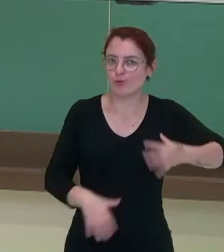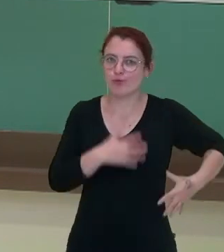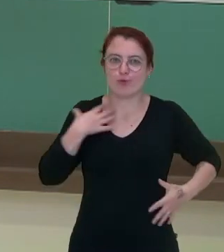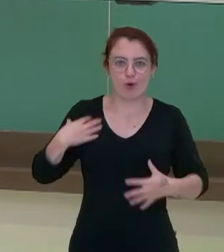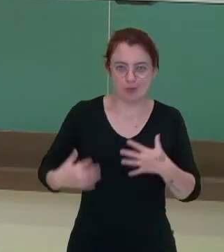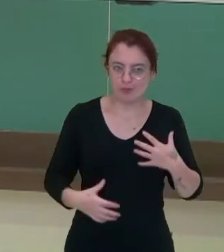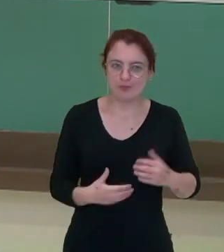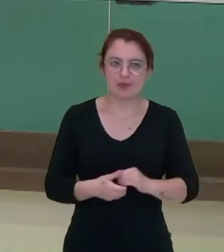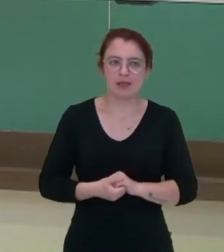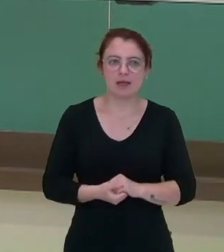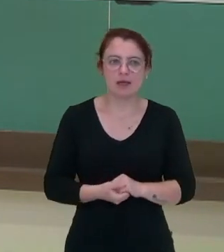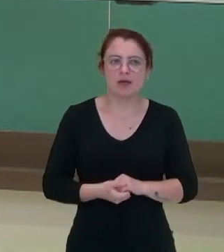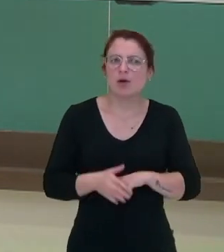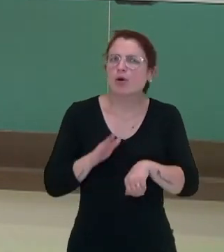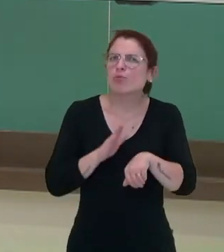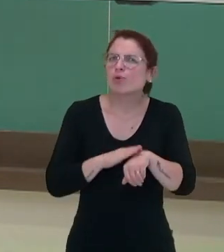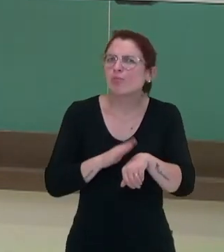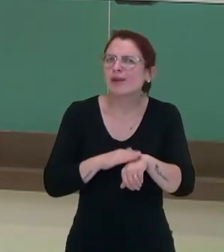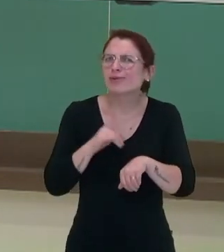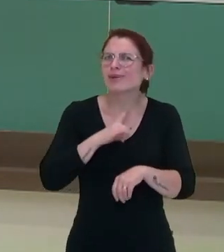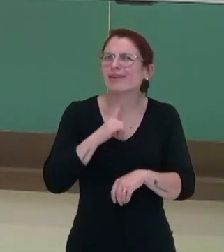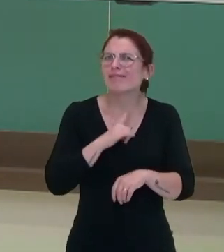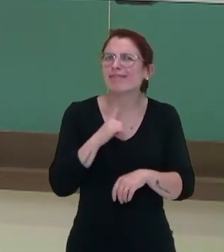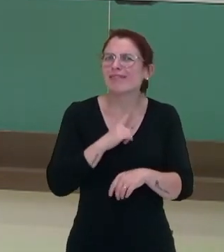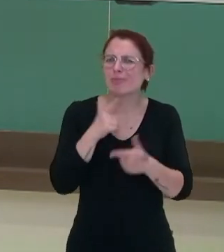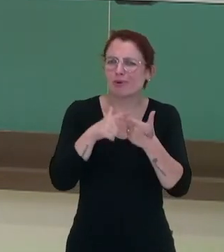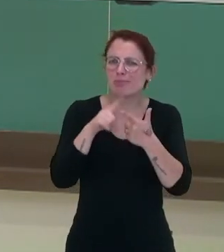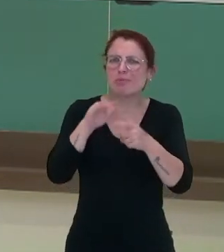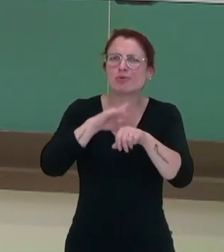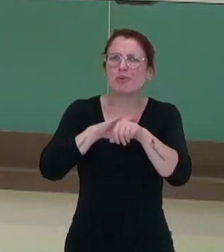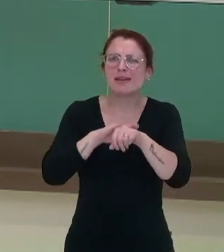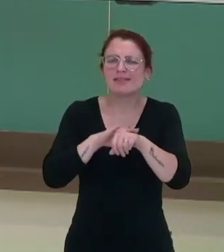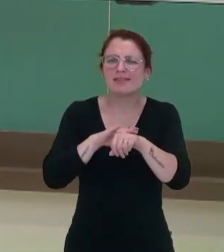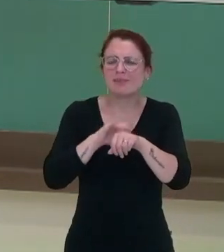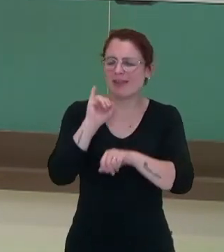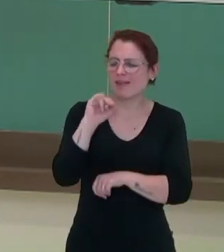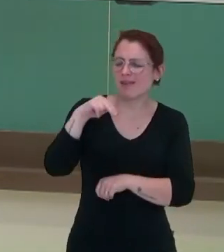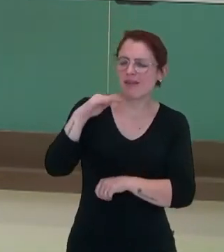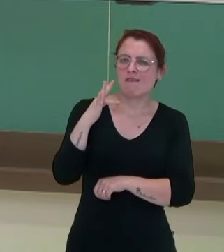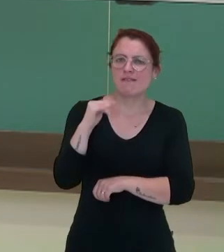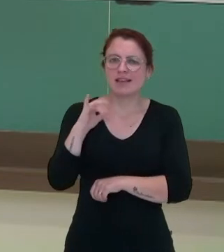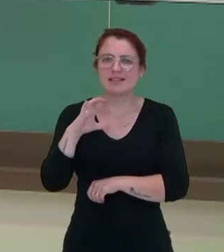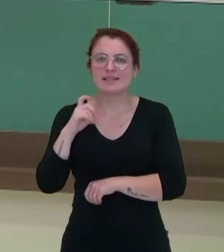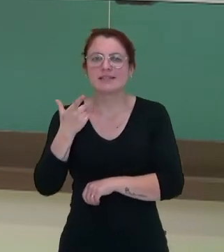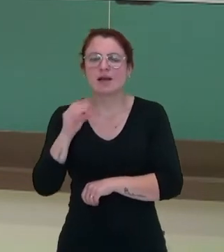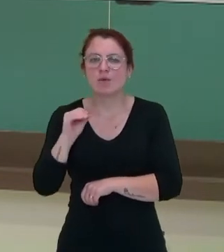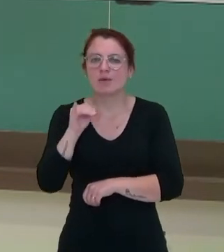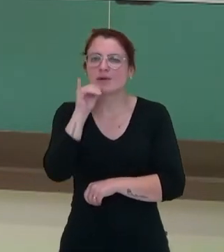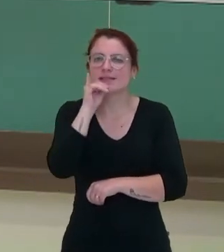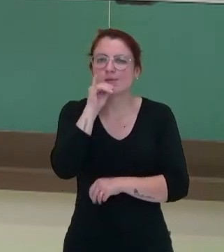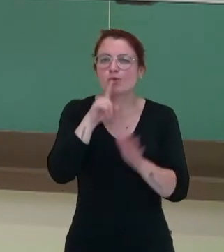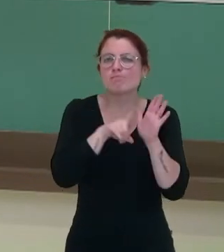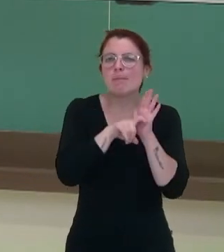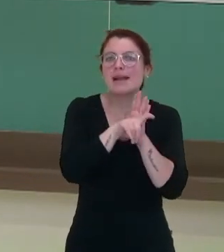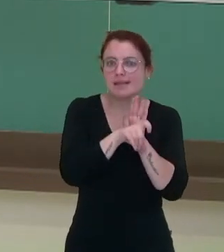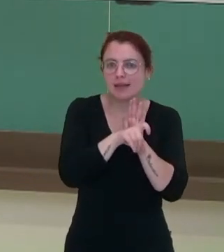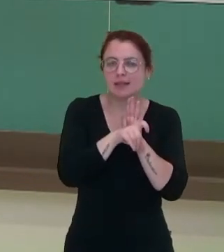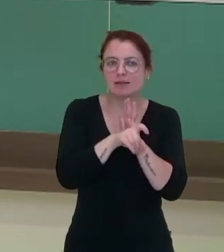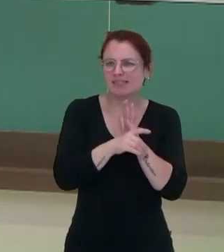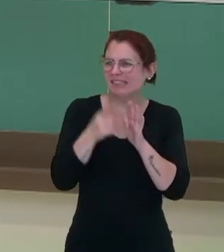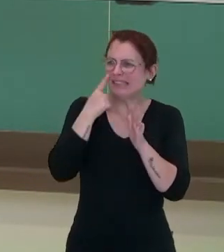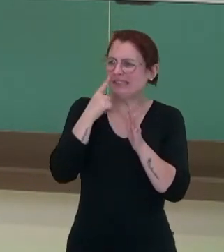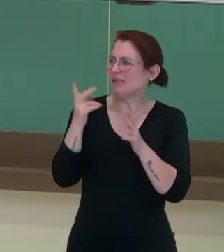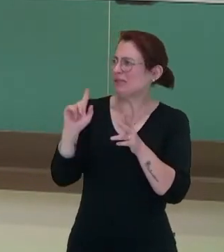Quando ocorre uma infecção, por exemplo, um agente estranho, um organismo patogênico, teu corpo não reconheceu